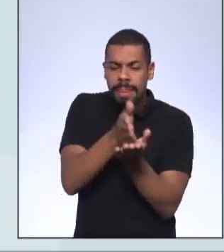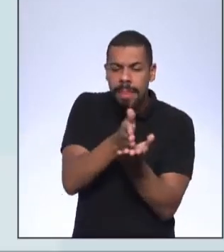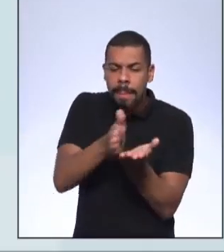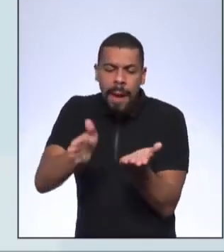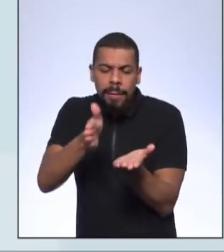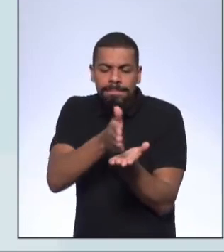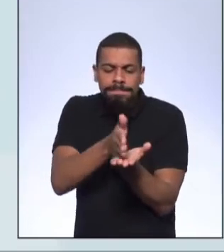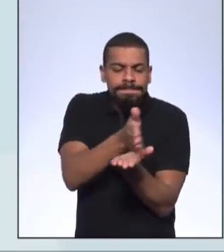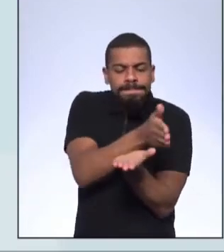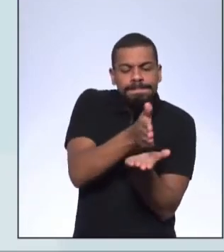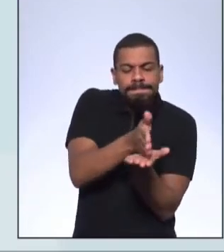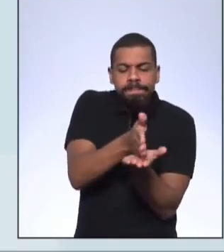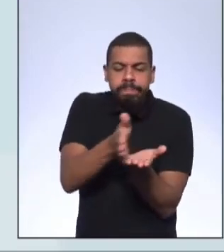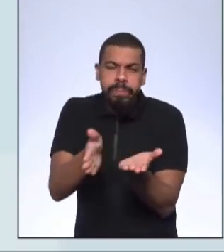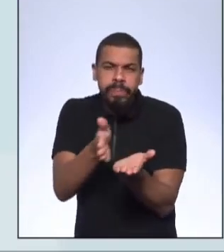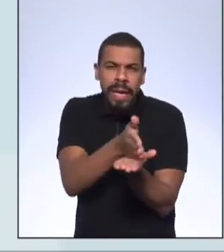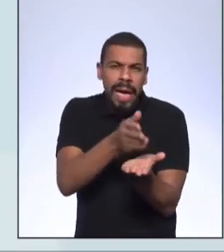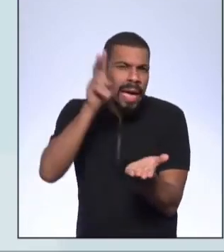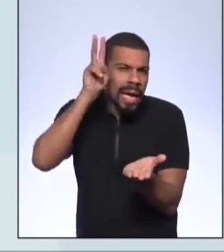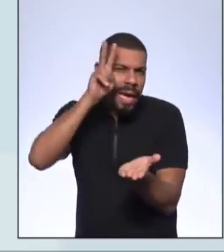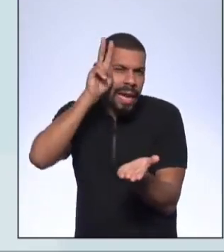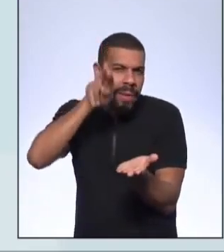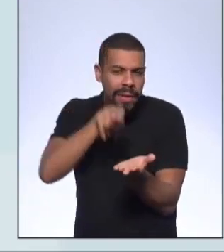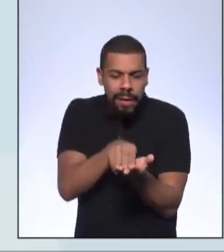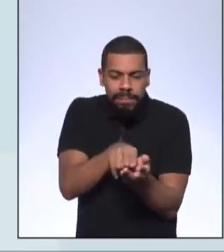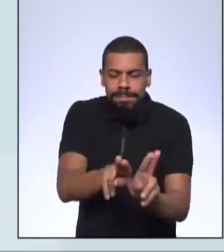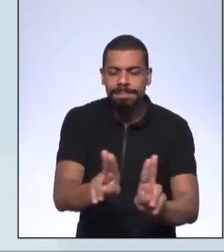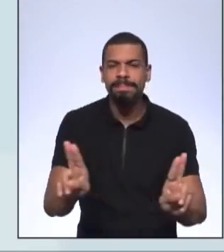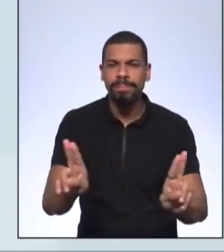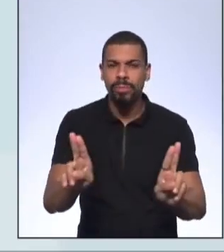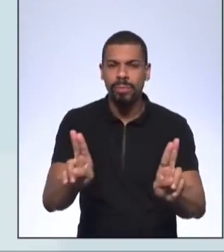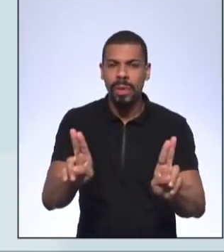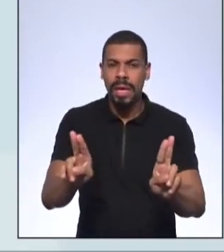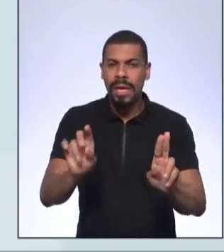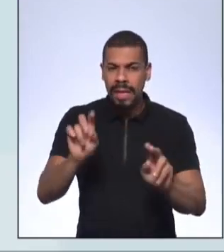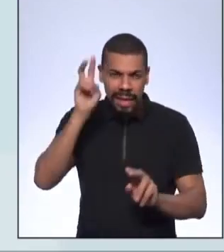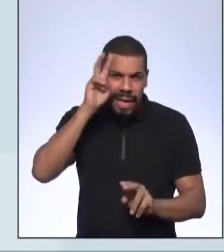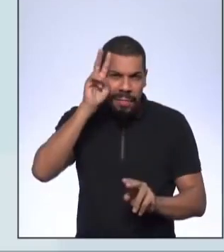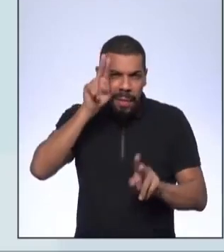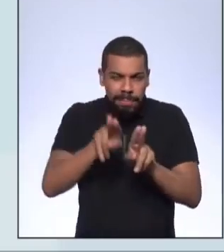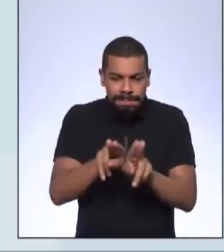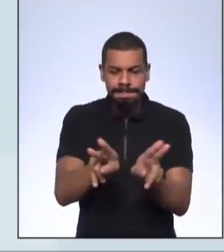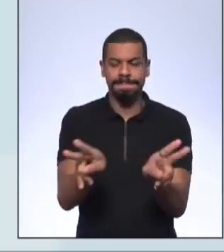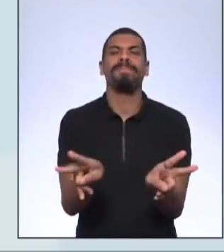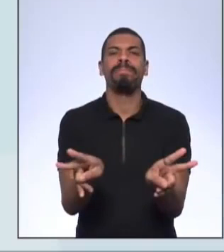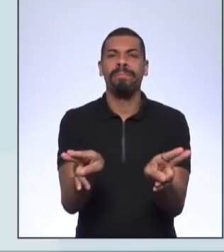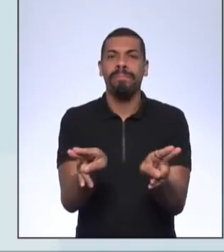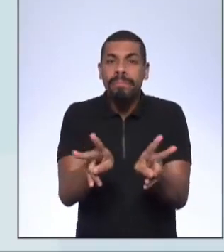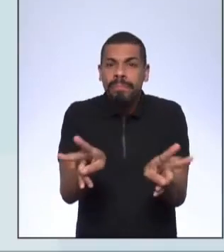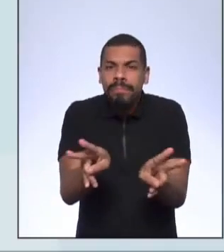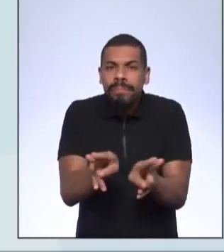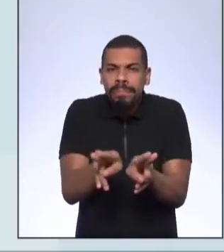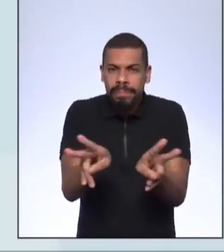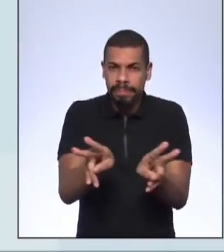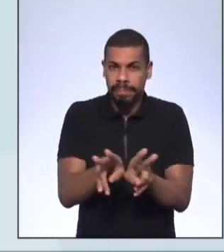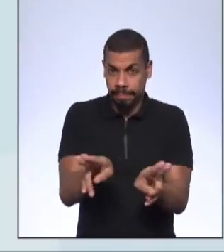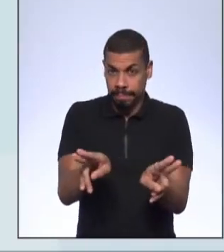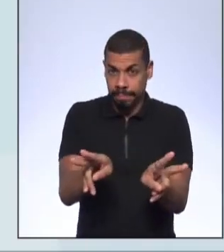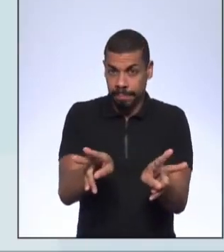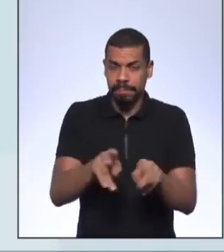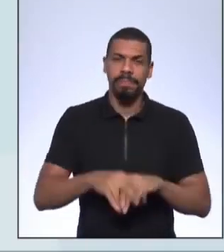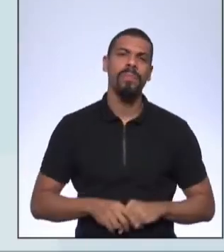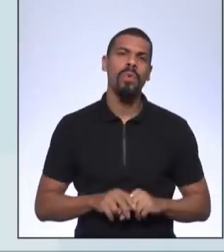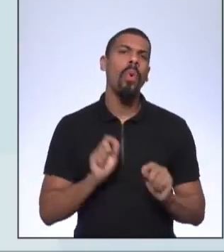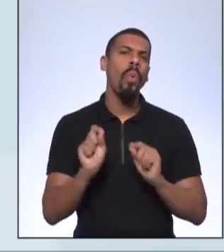das cromátides irmãs. Lembra que ele está duplicado, cada perninha, cada parte ali eu chamo de cromátide irmã, ok?